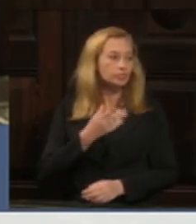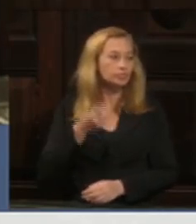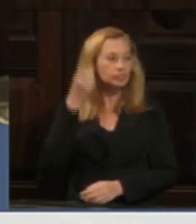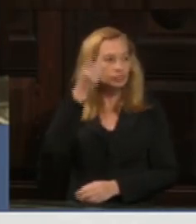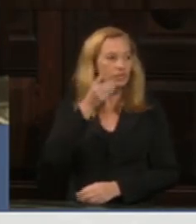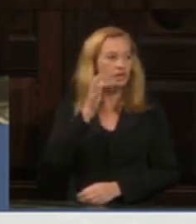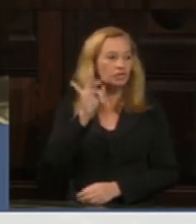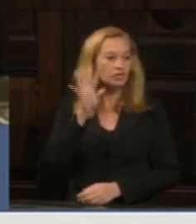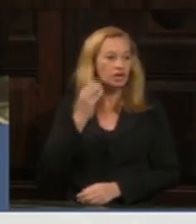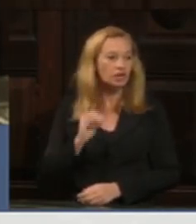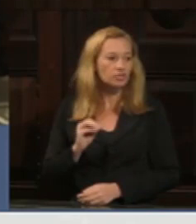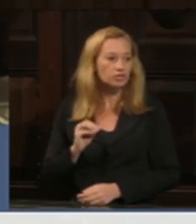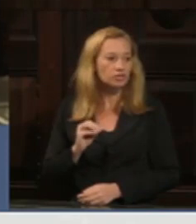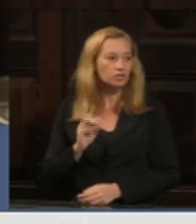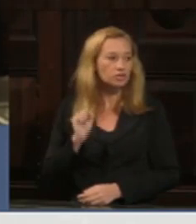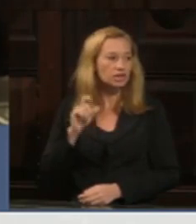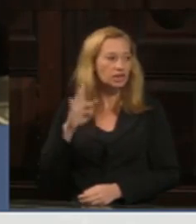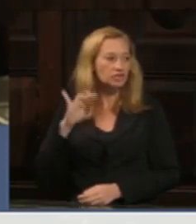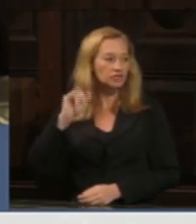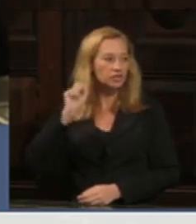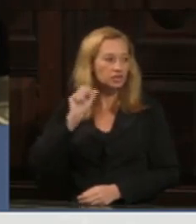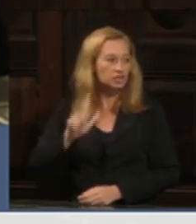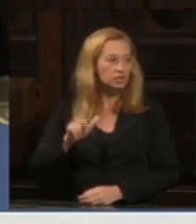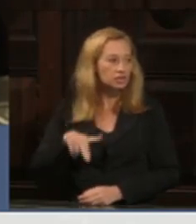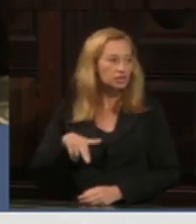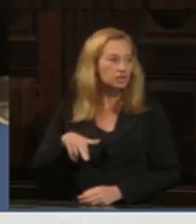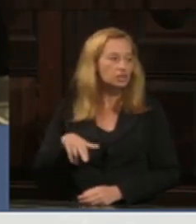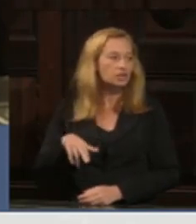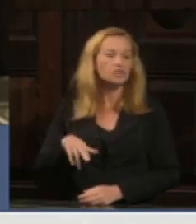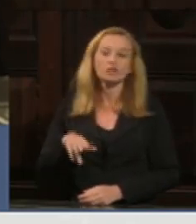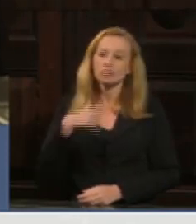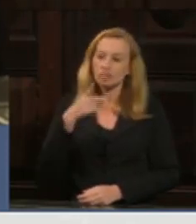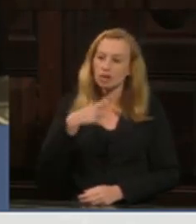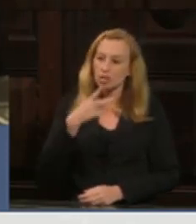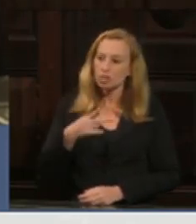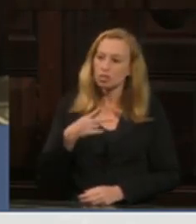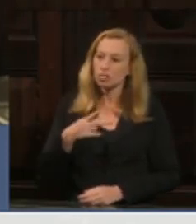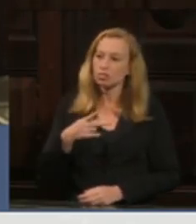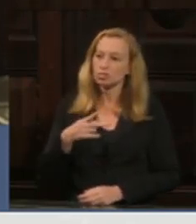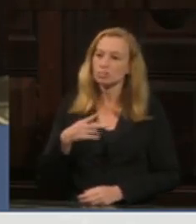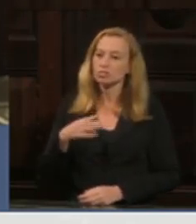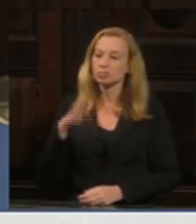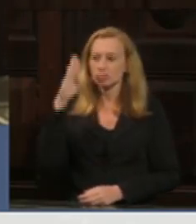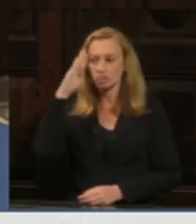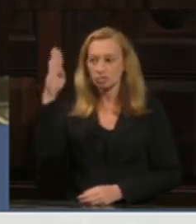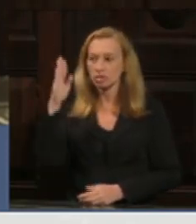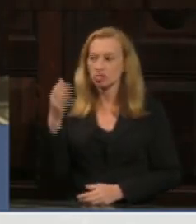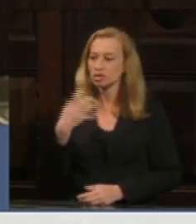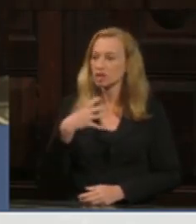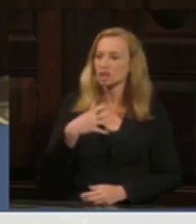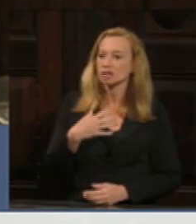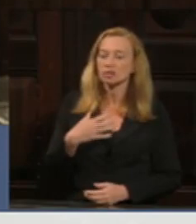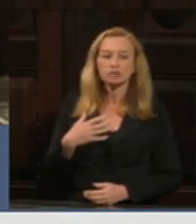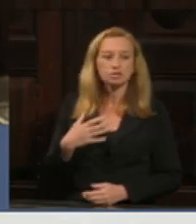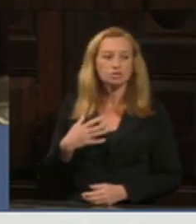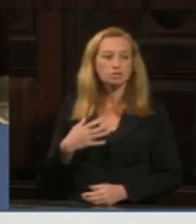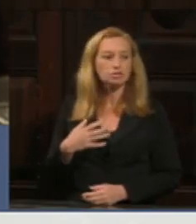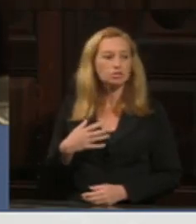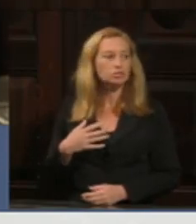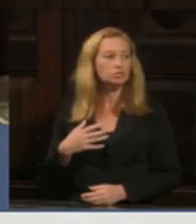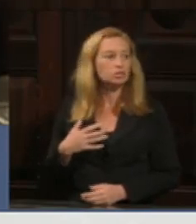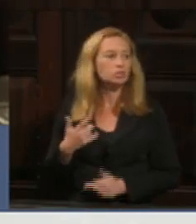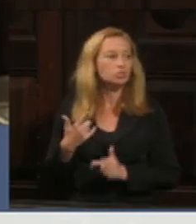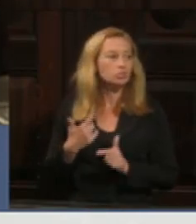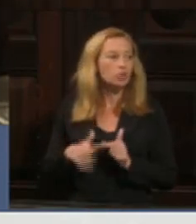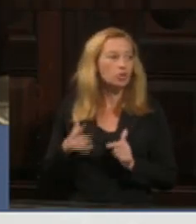tratou especificamente sobre o problema da crise das vagas